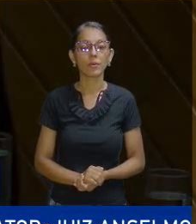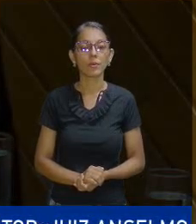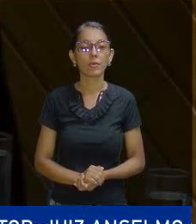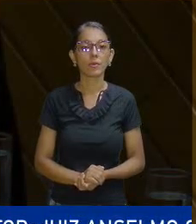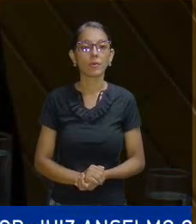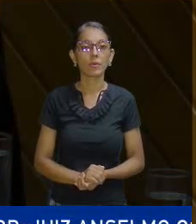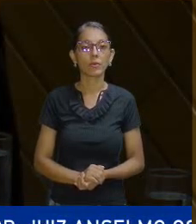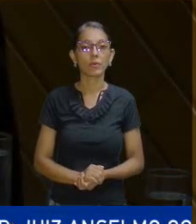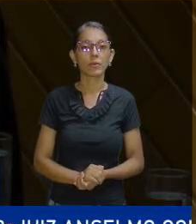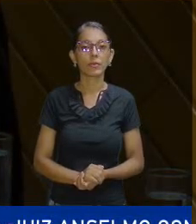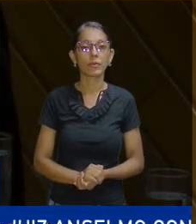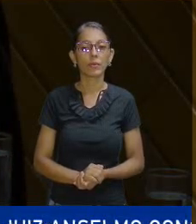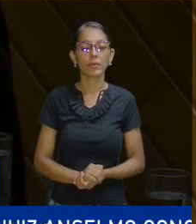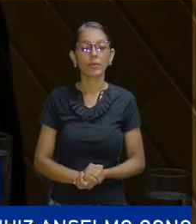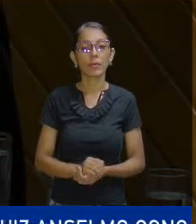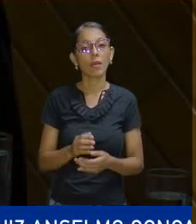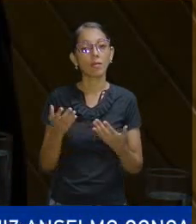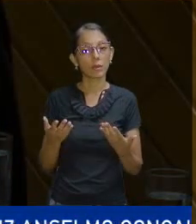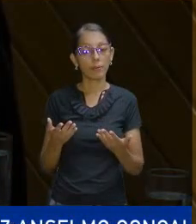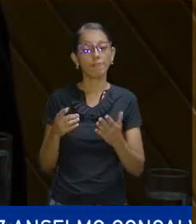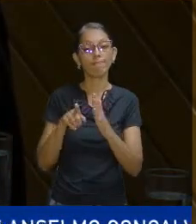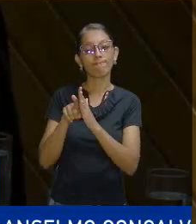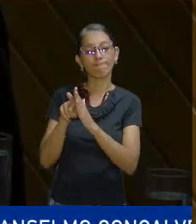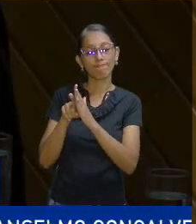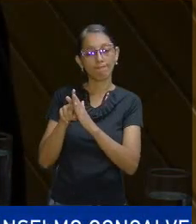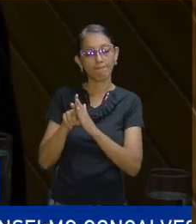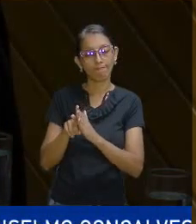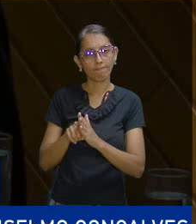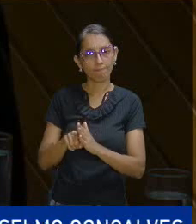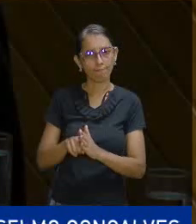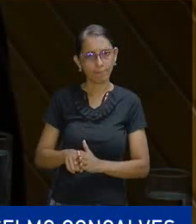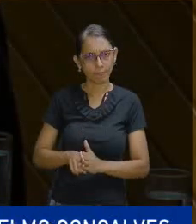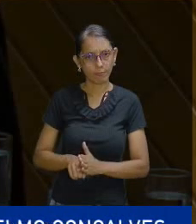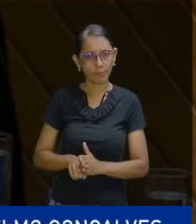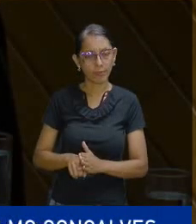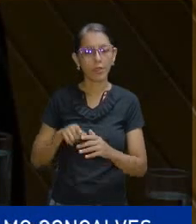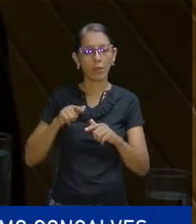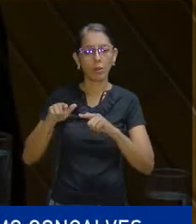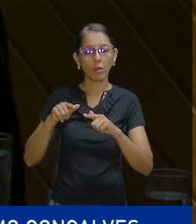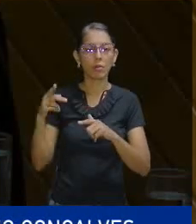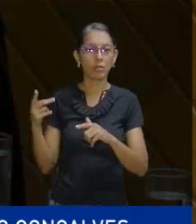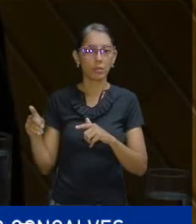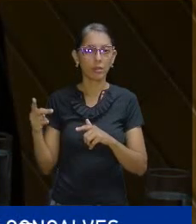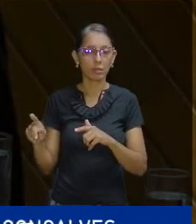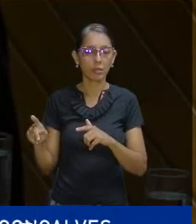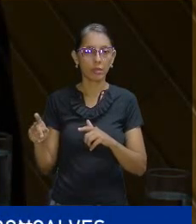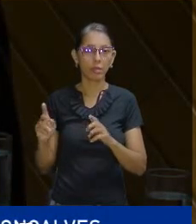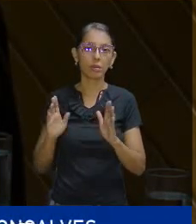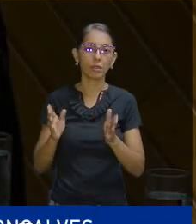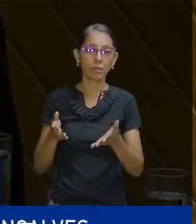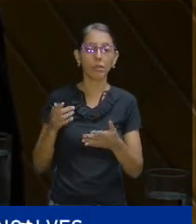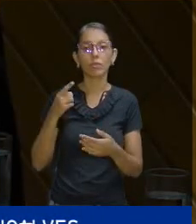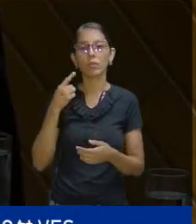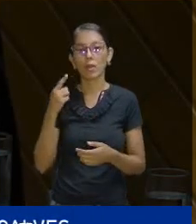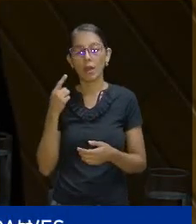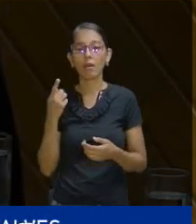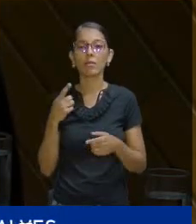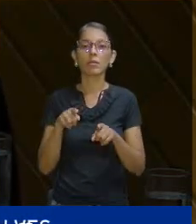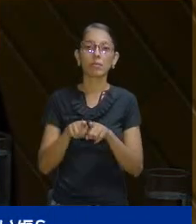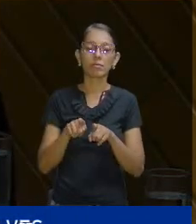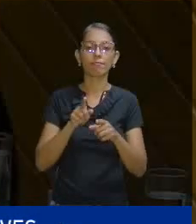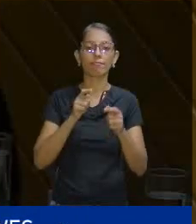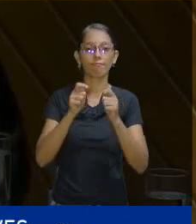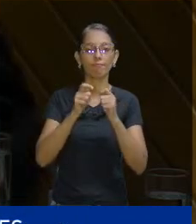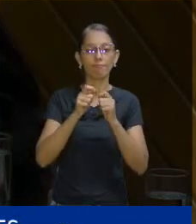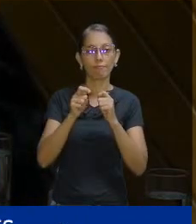fazendo, tá, uma análise do trabalho desenvolvido, quer pelos advogados, quer pelos